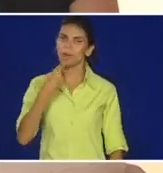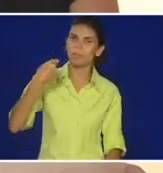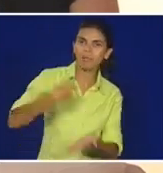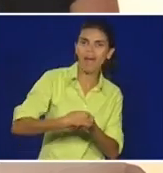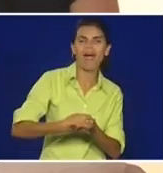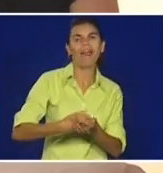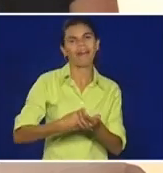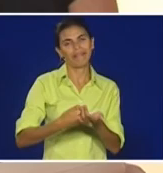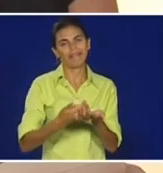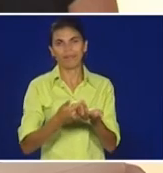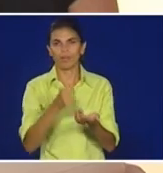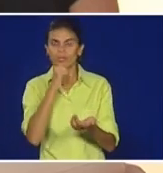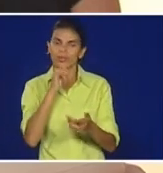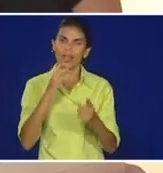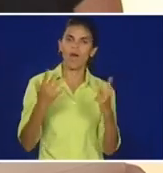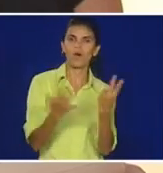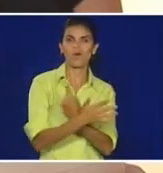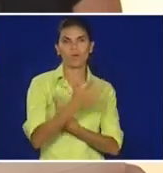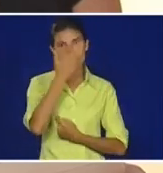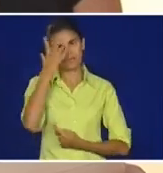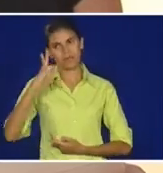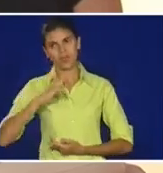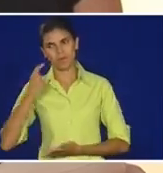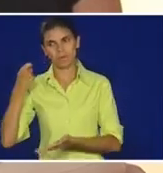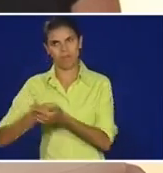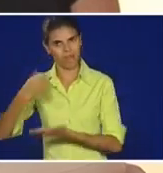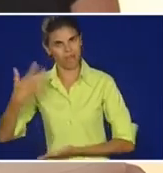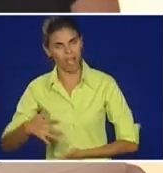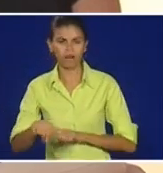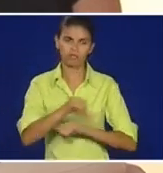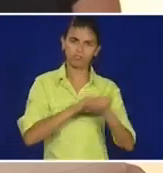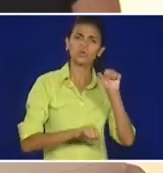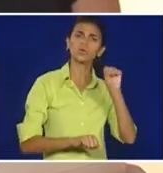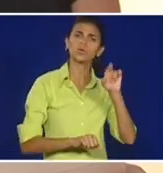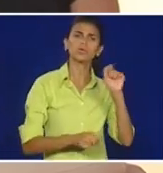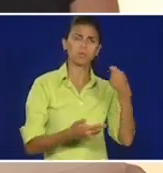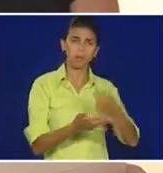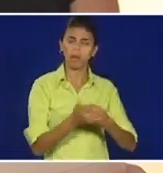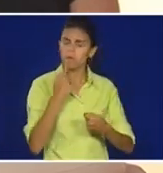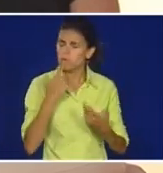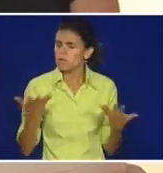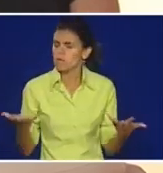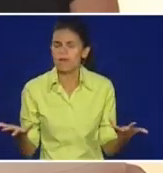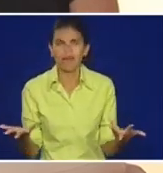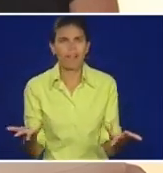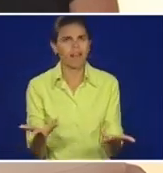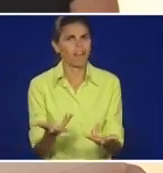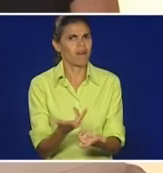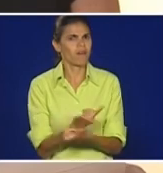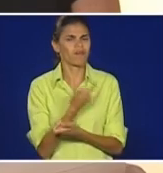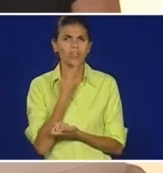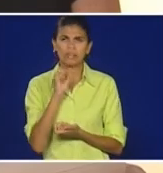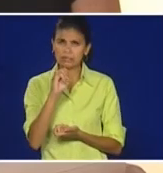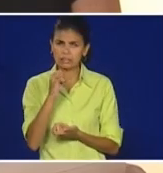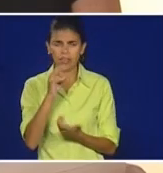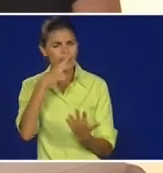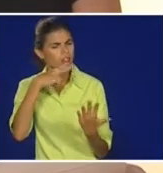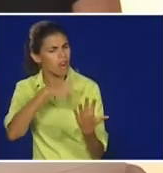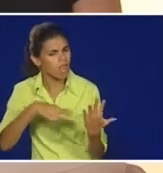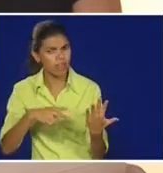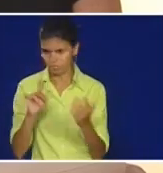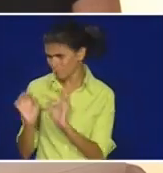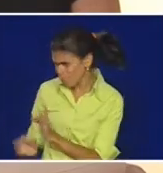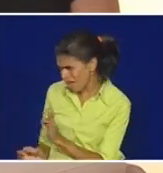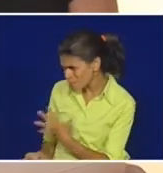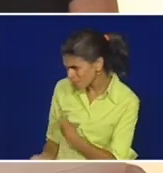um procedimento privado. E o resultado é maravilhoso. Assim, se a gente realmente estuda, né, Mariana?